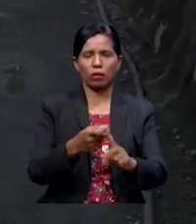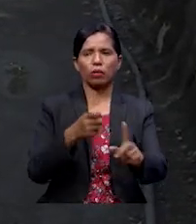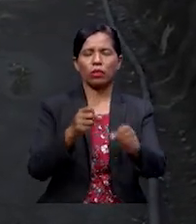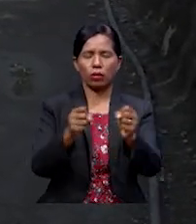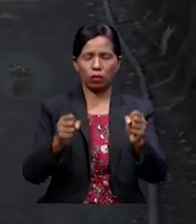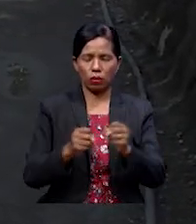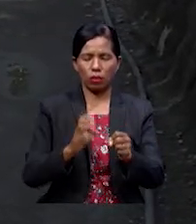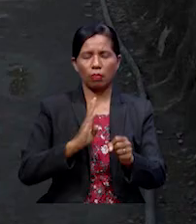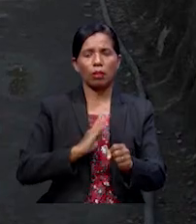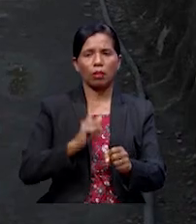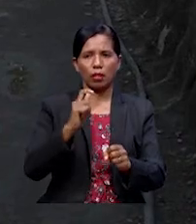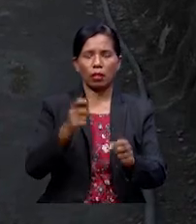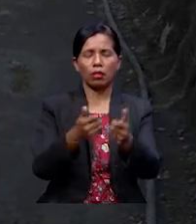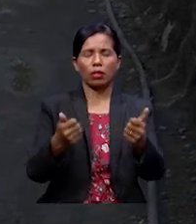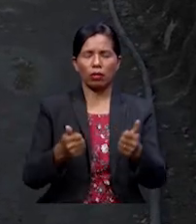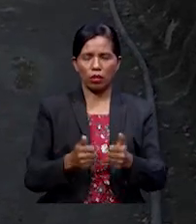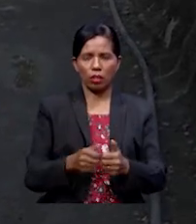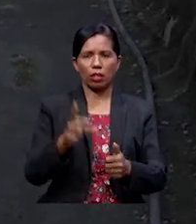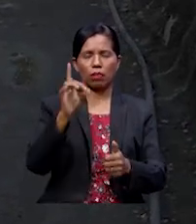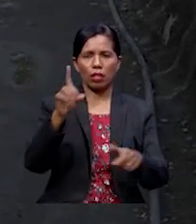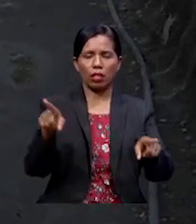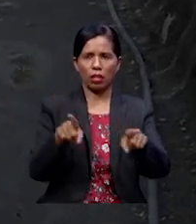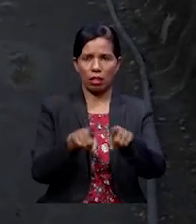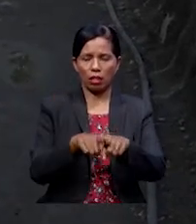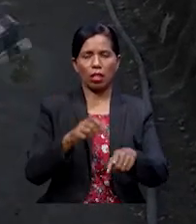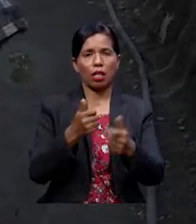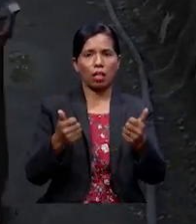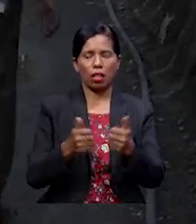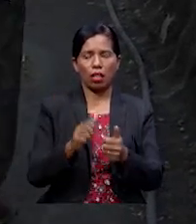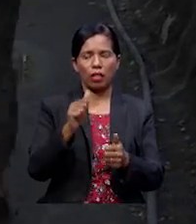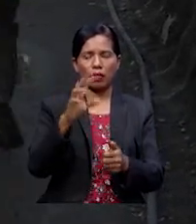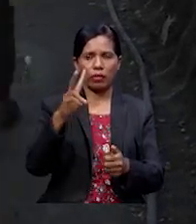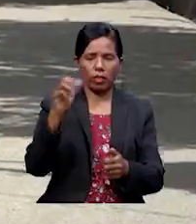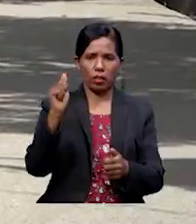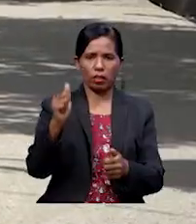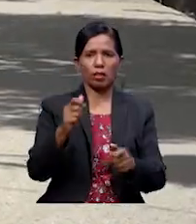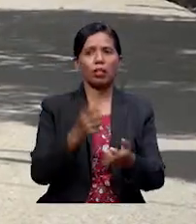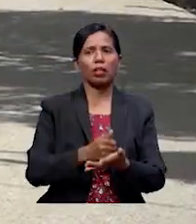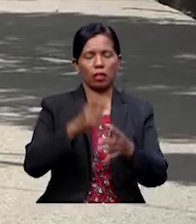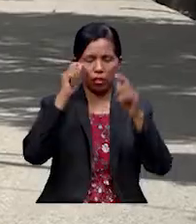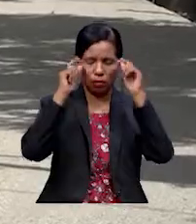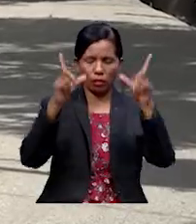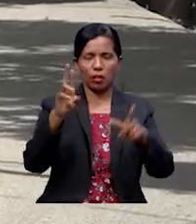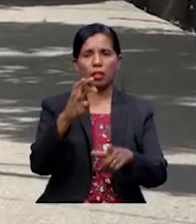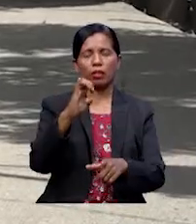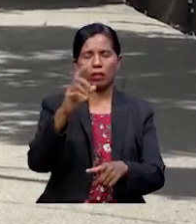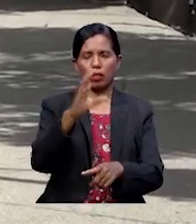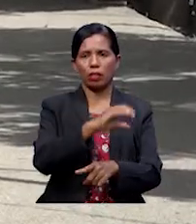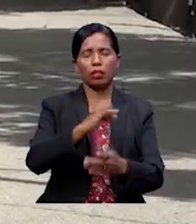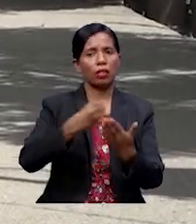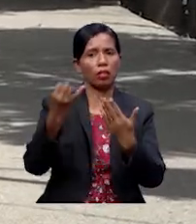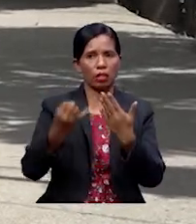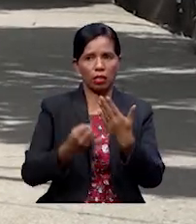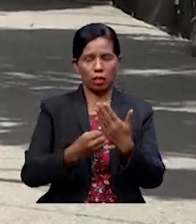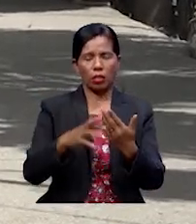Pite, composto usi aldeia Walu Hanesan, aldeia Avança, Tani Timor, Rio de Janeiro, Bukafini,